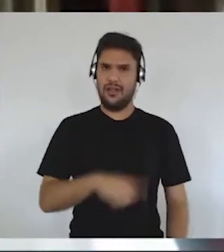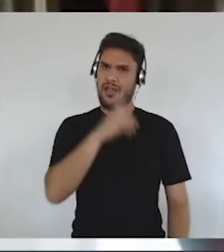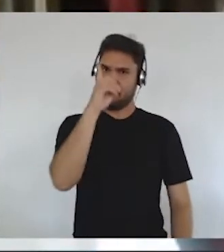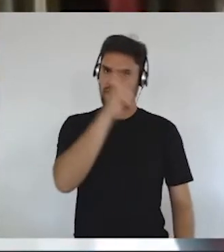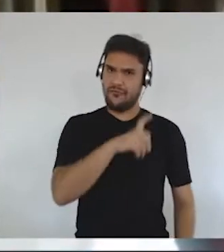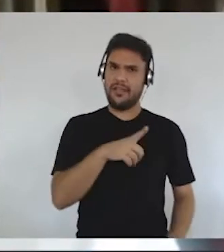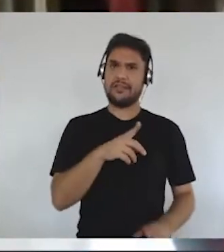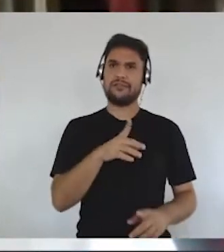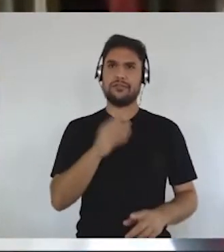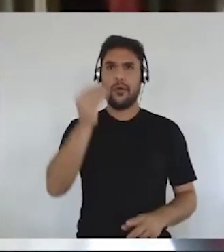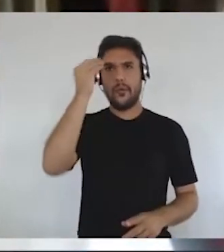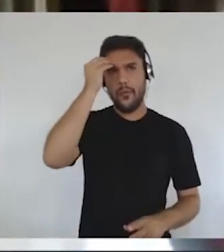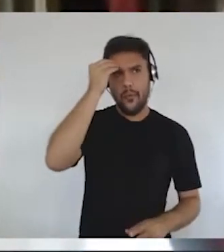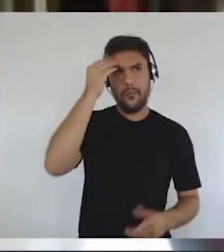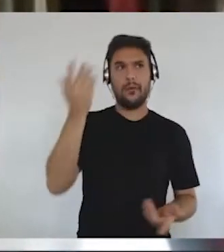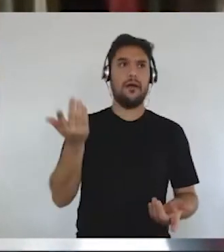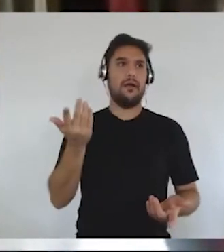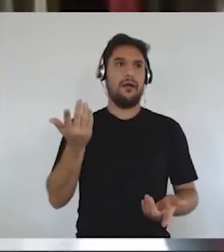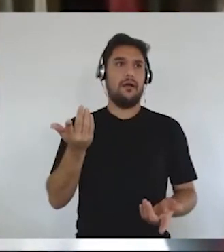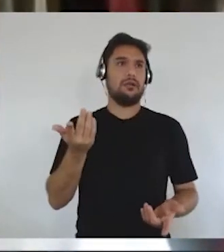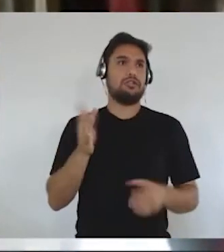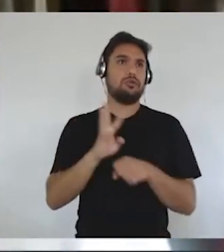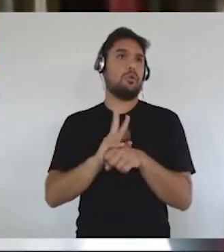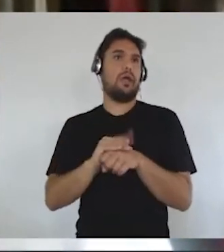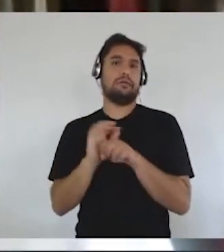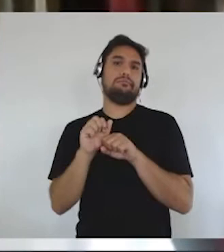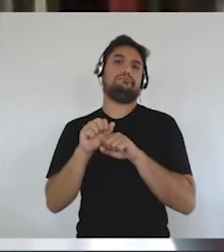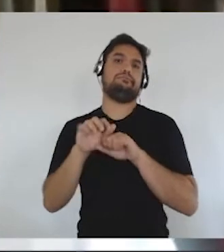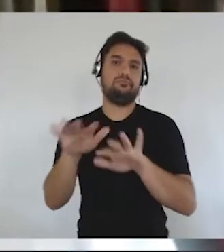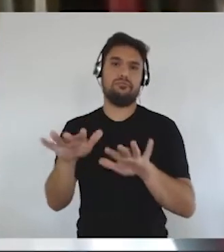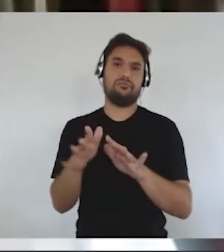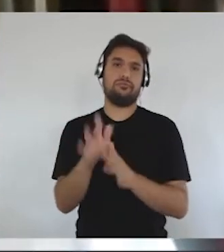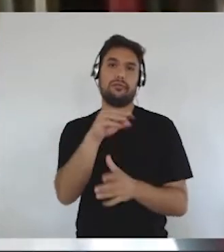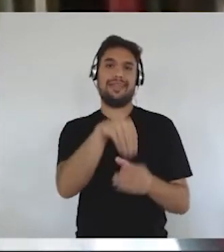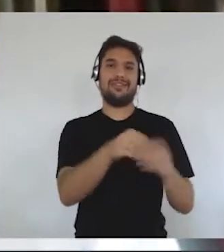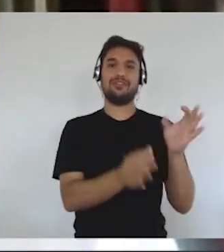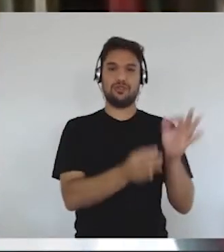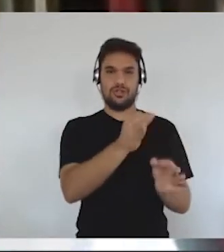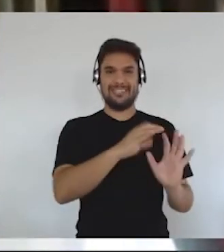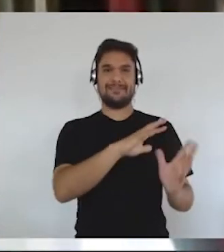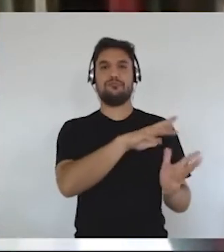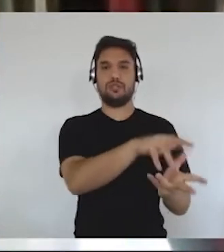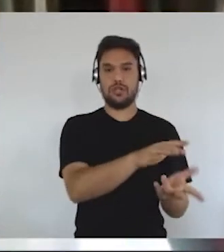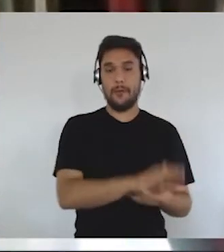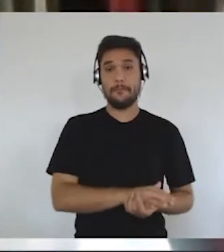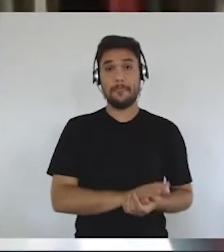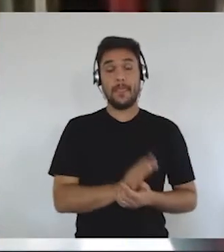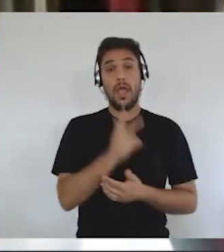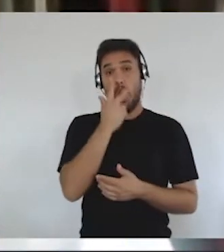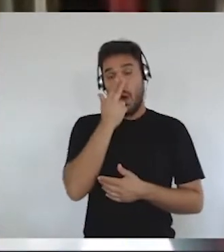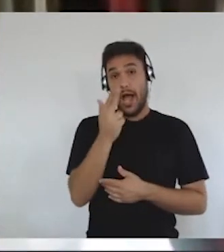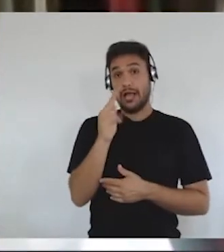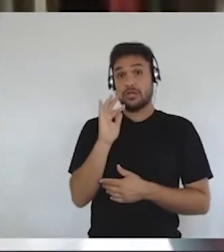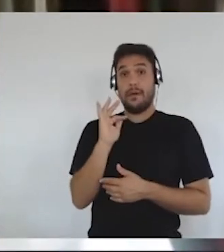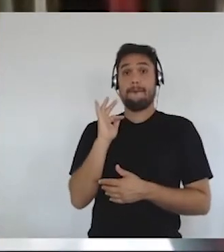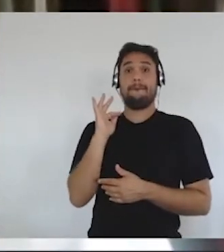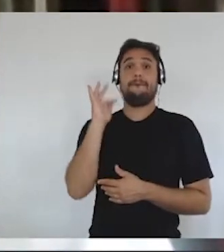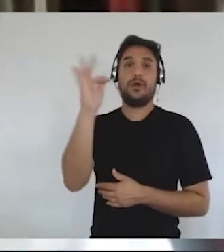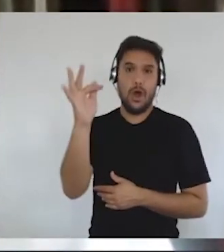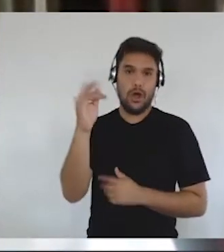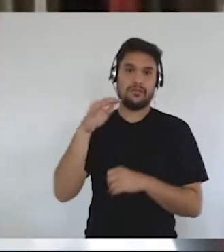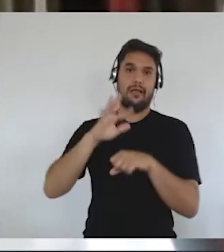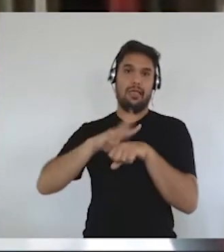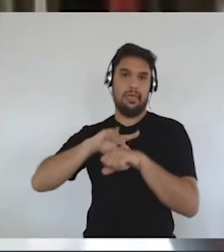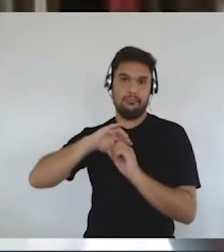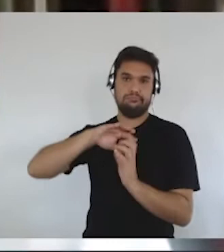de responsabilização, de eventual responsabilização perante a Corte Internacional de Justiça. Talvez para a próxima epidemia ou para a próxima